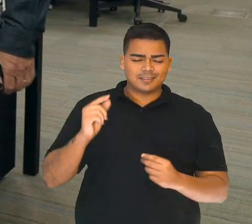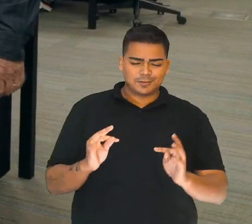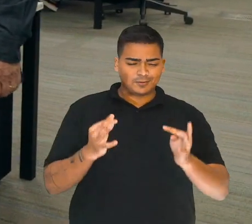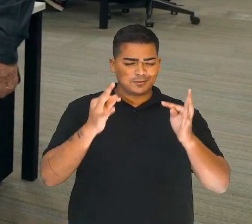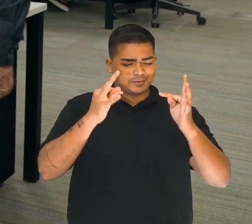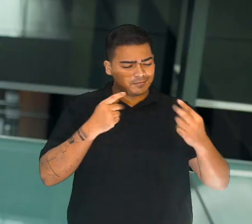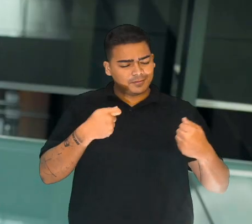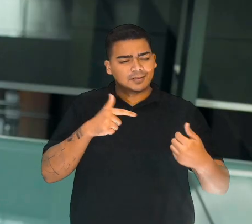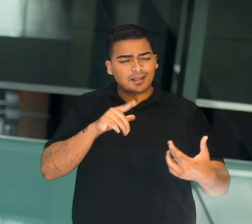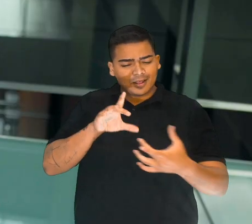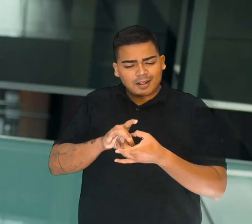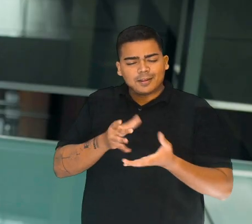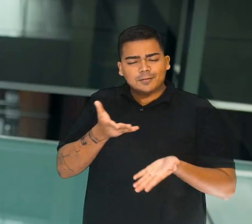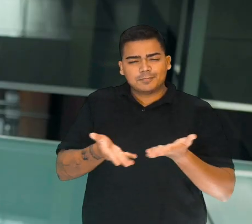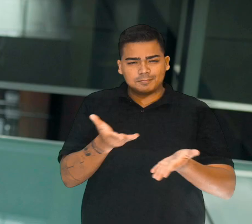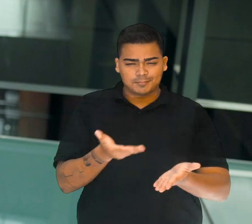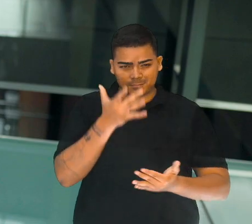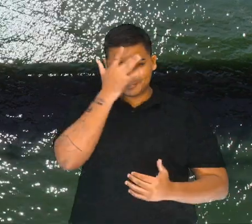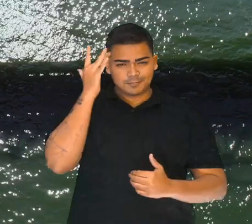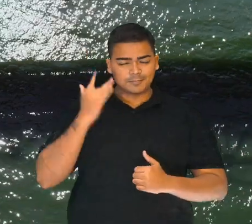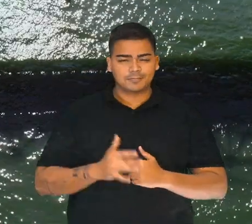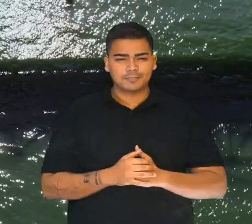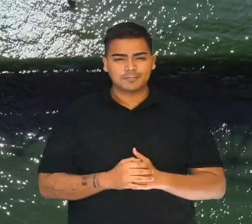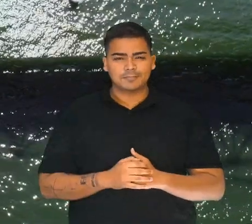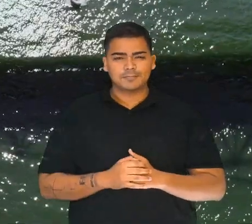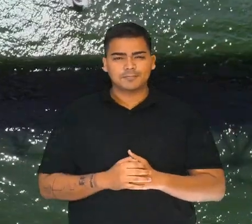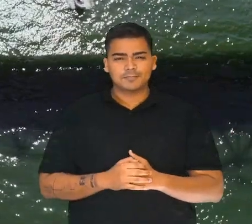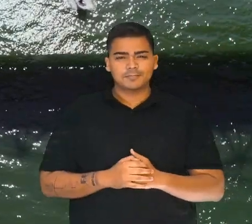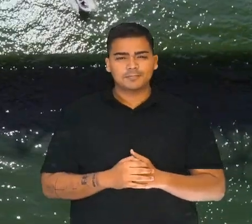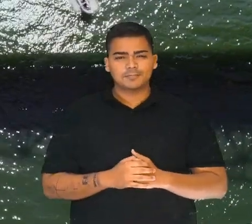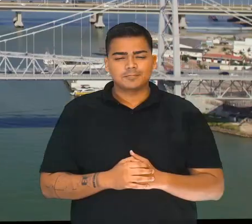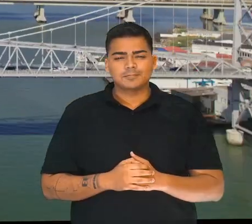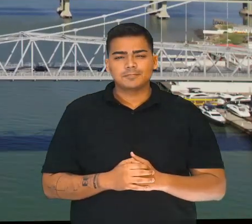faz sentido se for para pessoas.